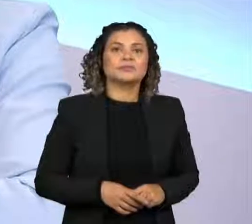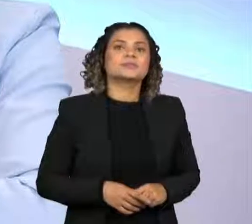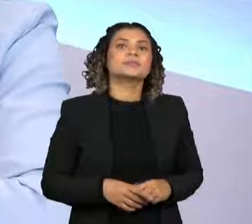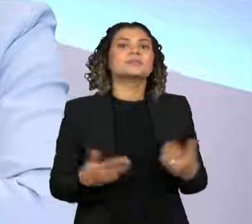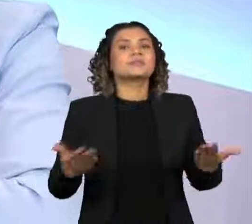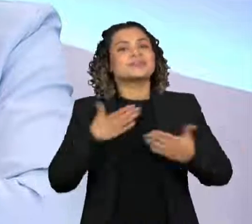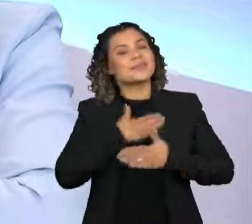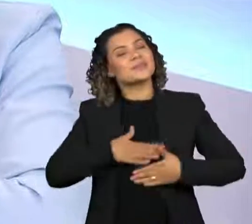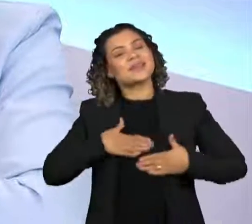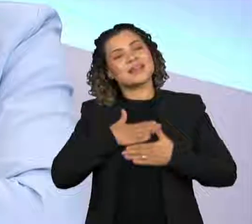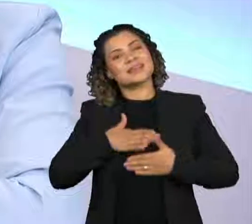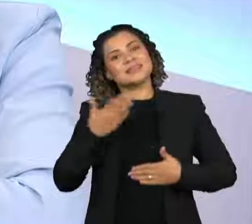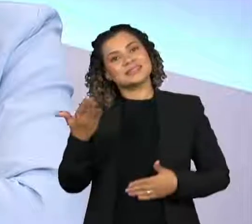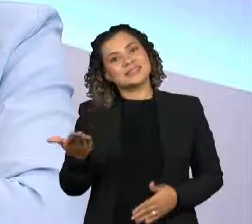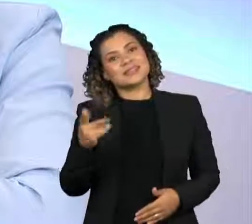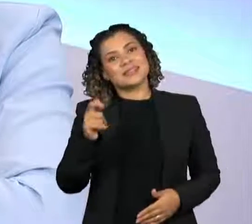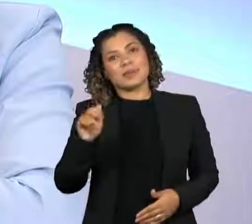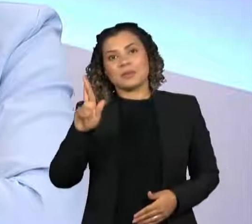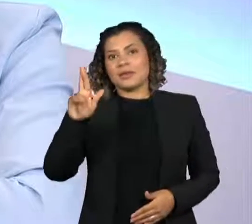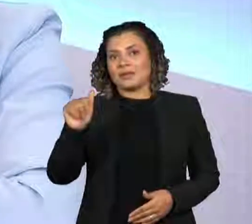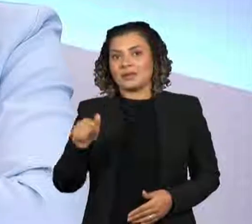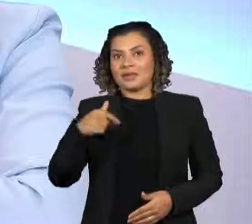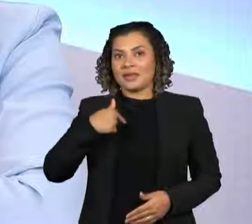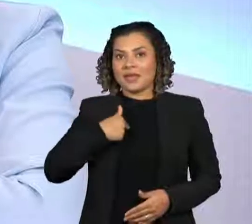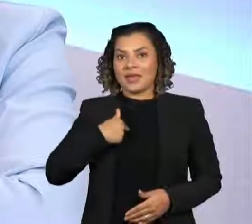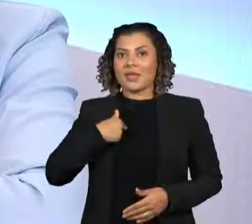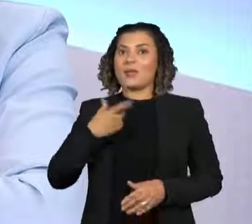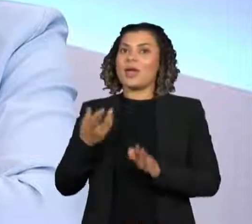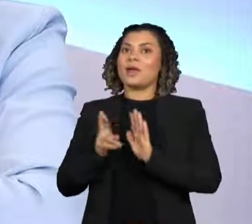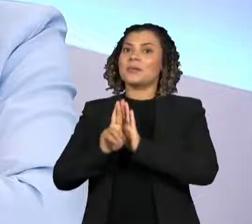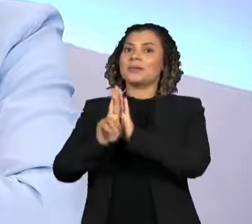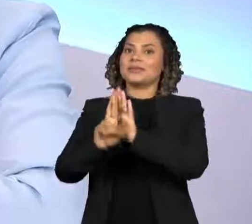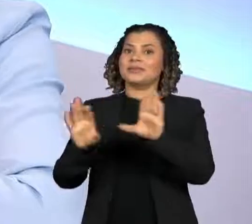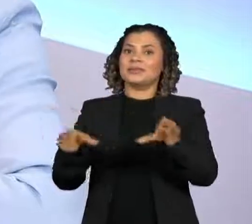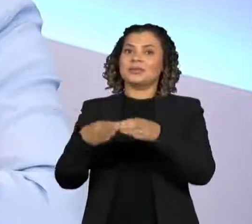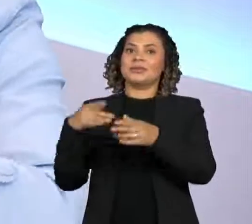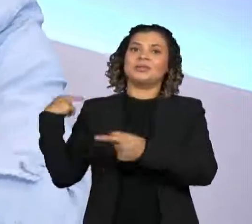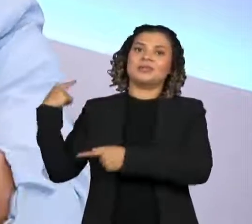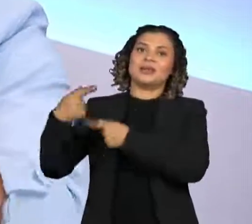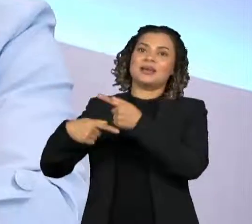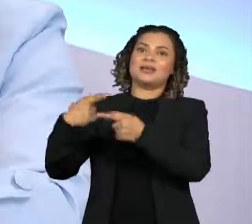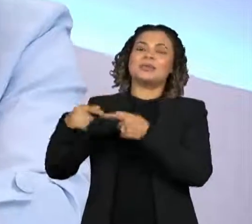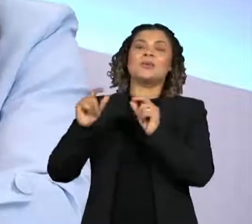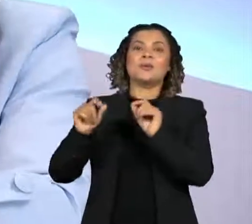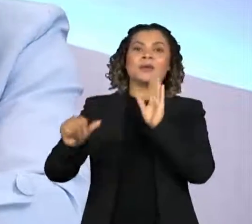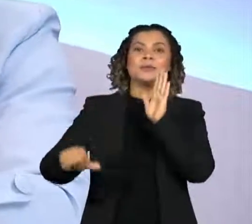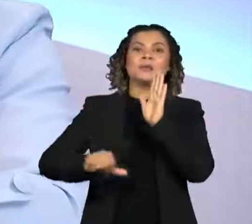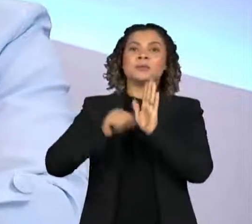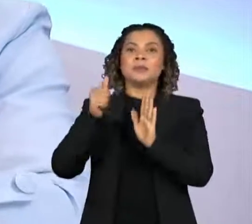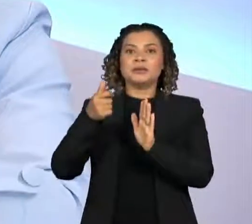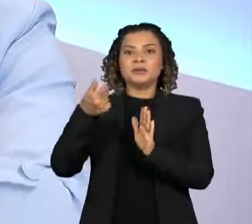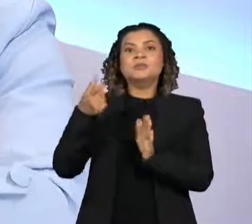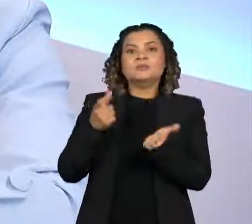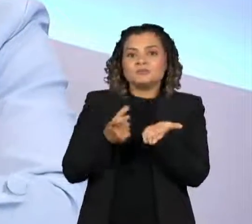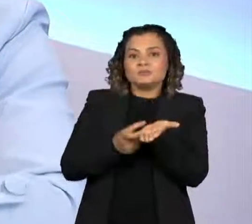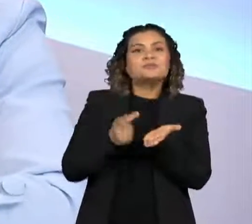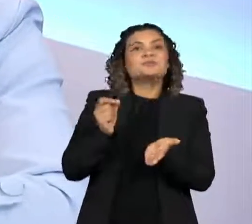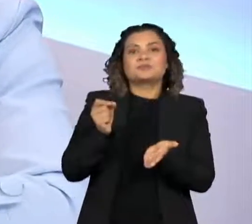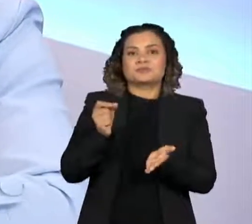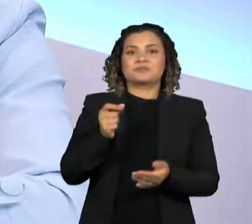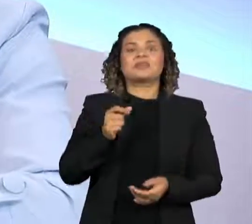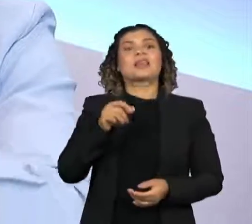Gabeira, um prazer estar aqui com você. Aliás, eu estou aqui como representante de toda uma geração que tirou seu primeiro título de eleitor